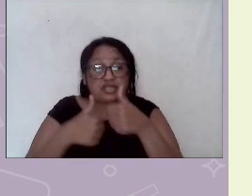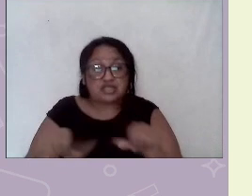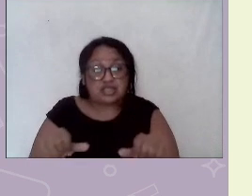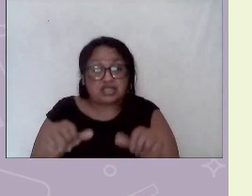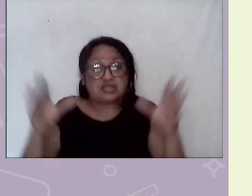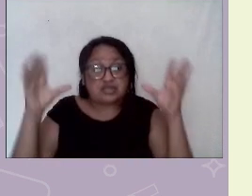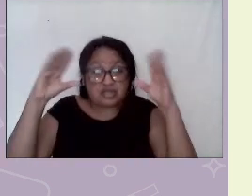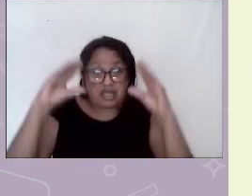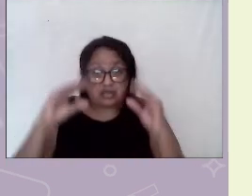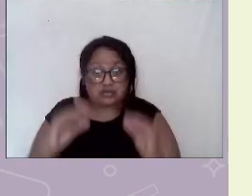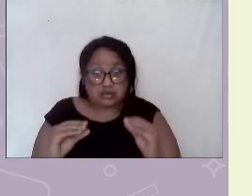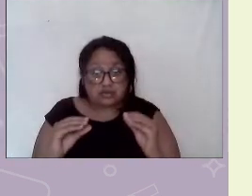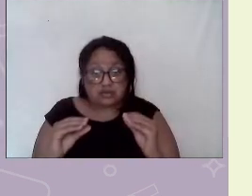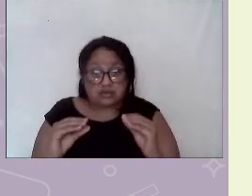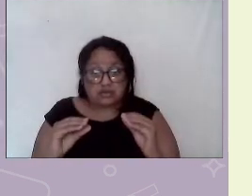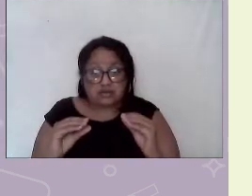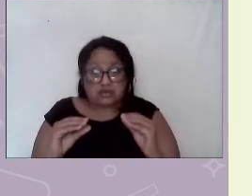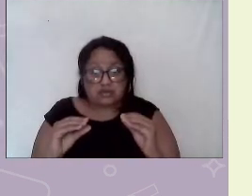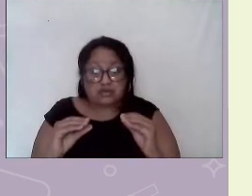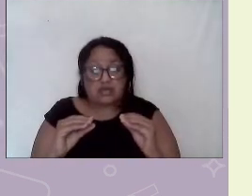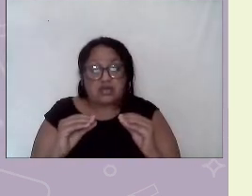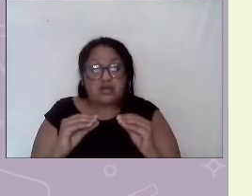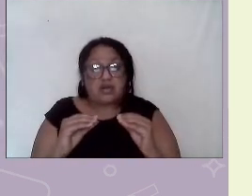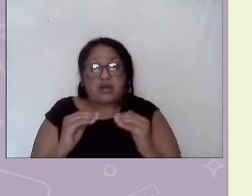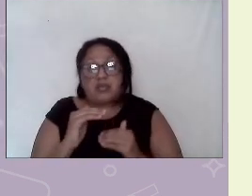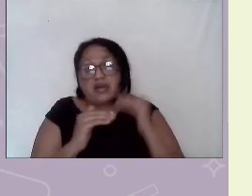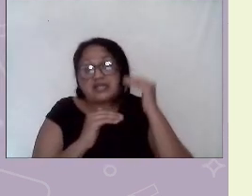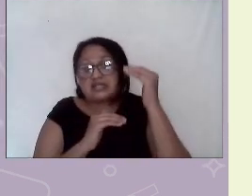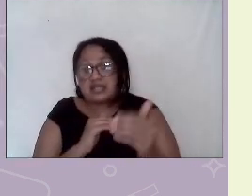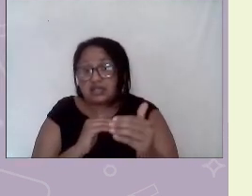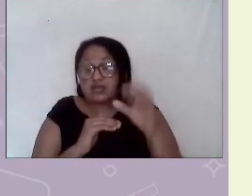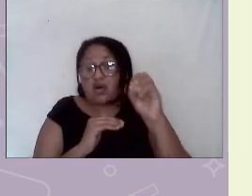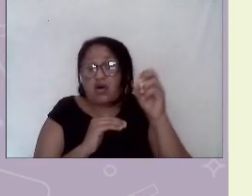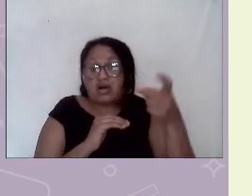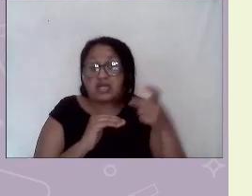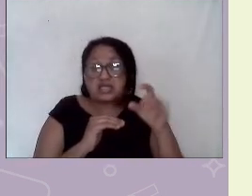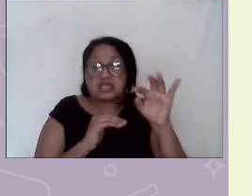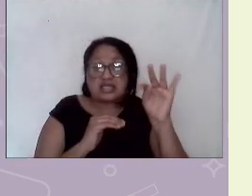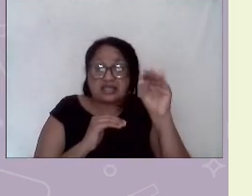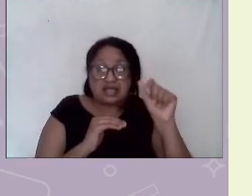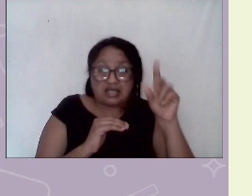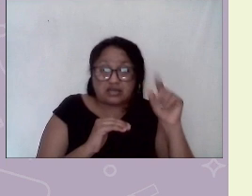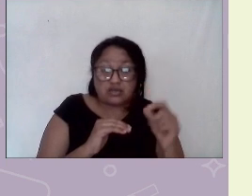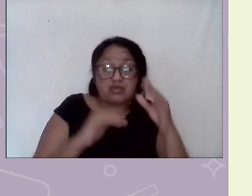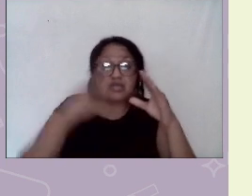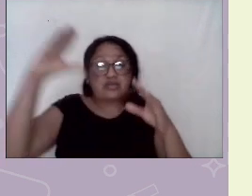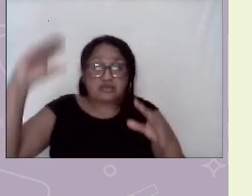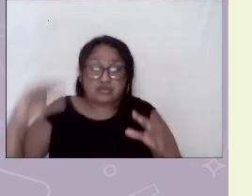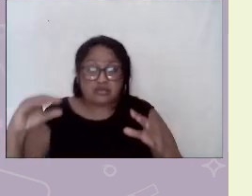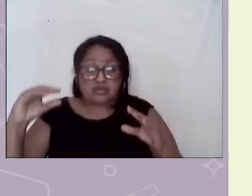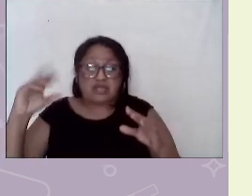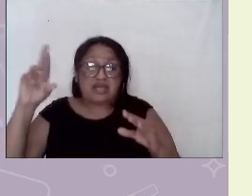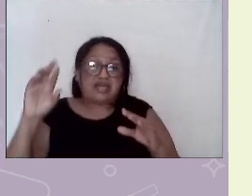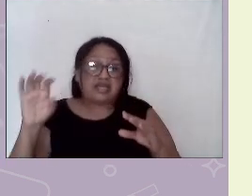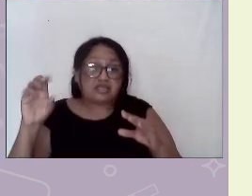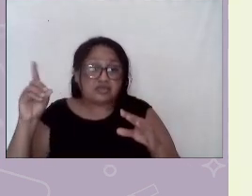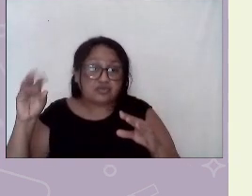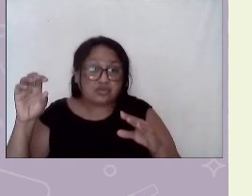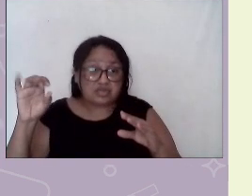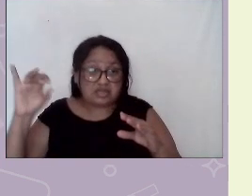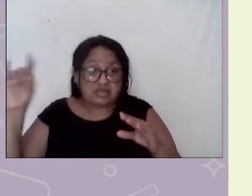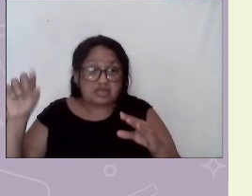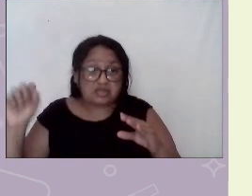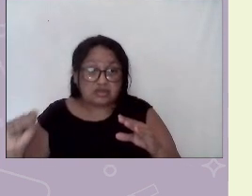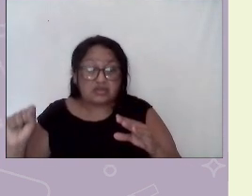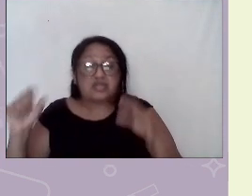reduzindo passando do estado oxidado para o estado reduzido então esse é o potencial padrão de